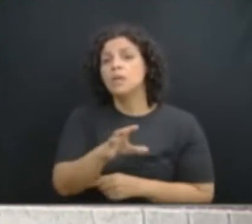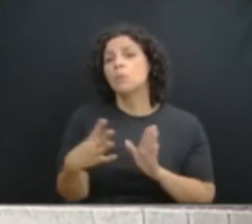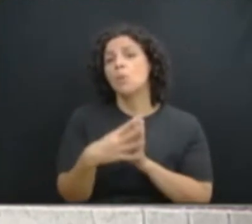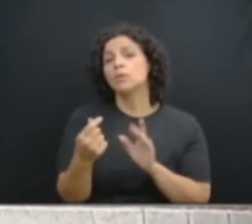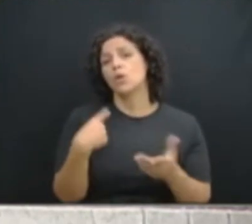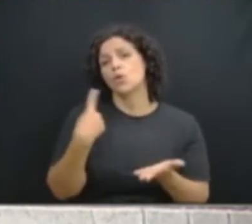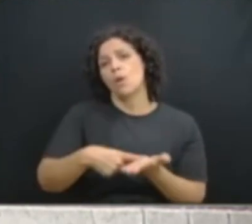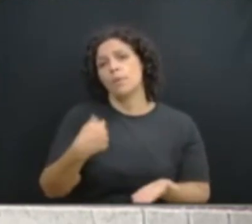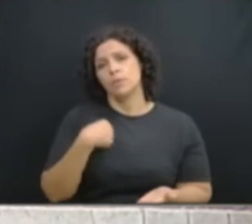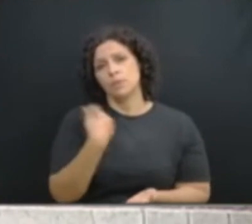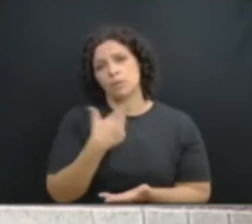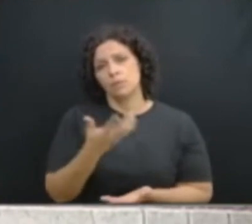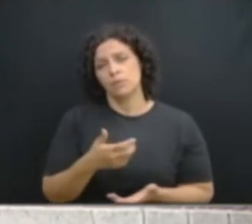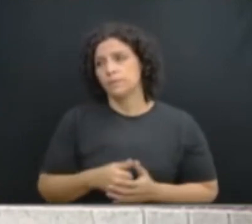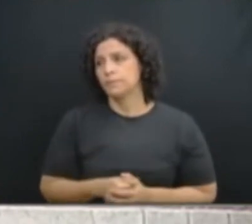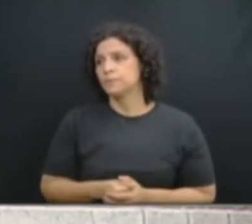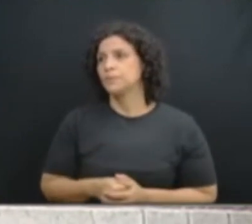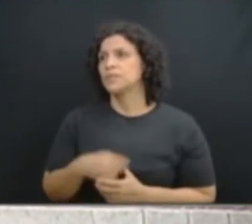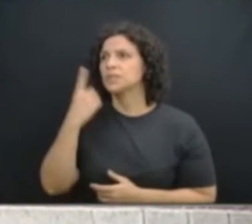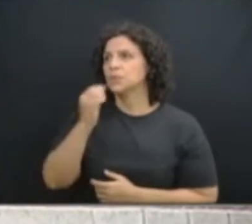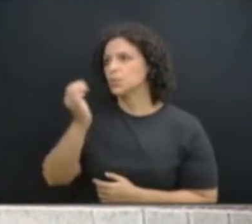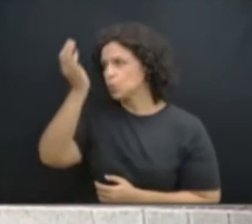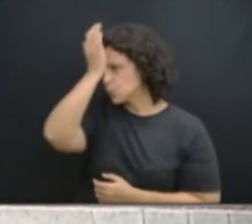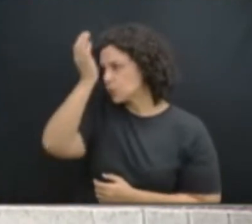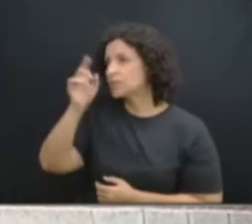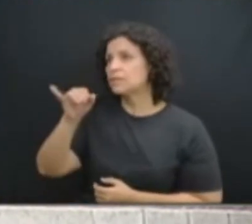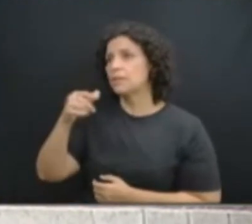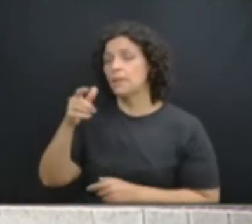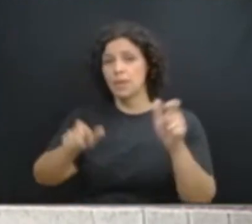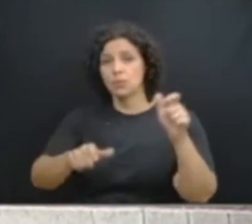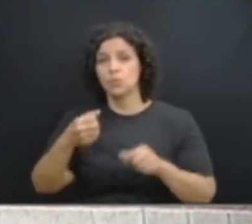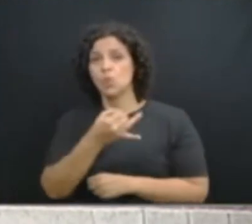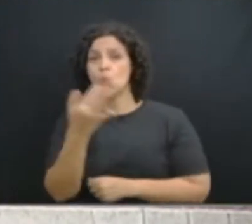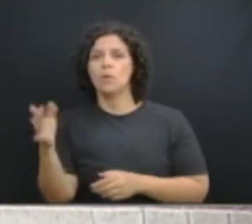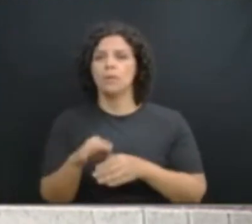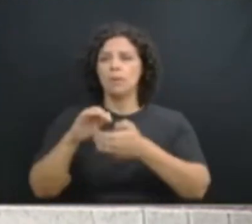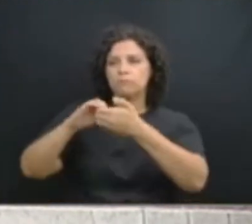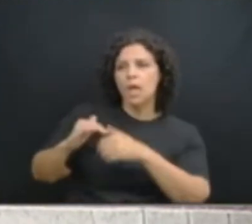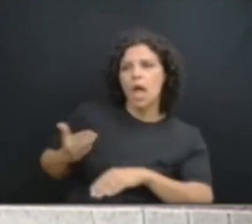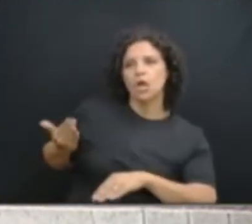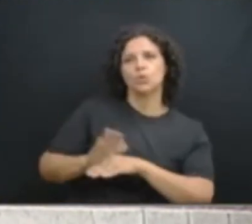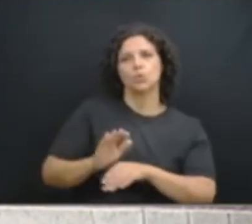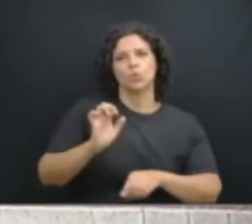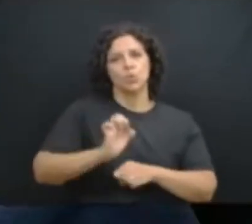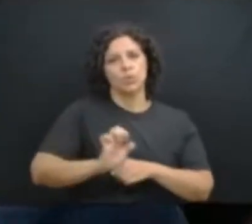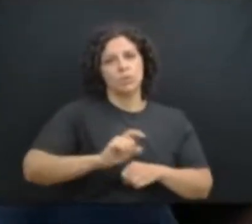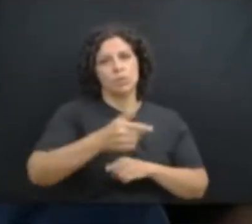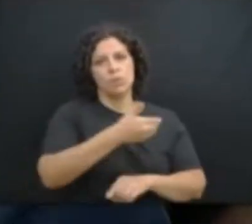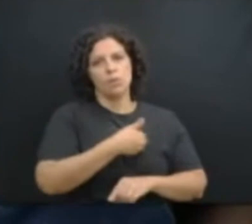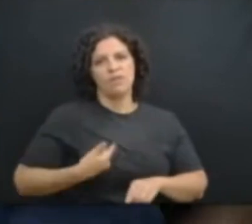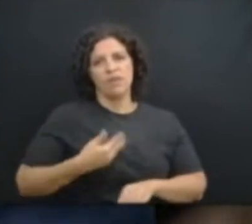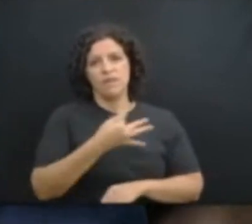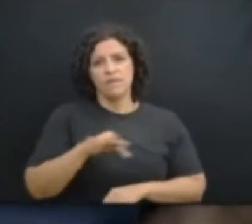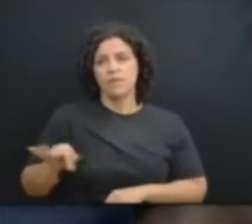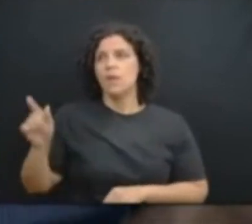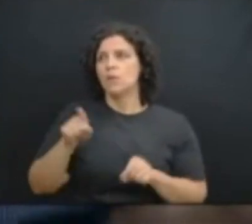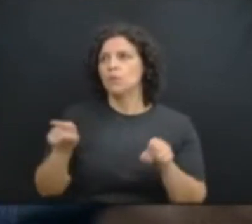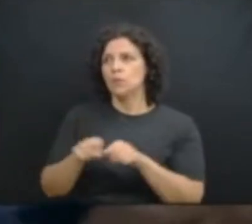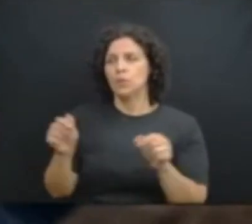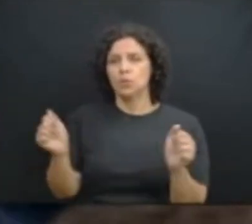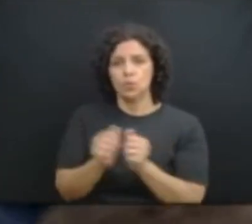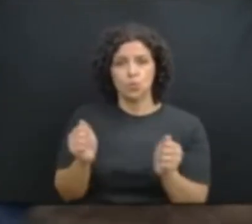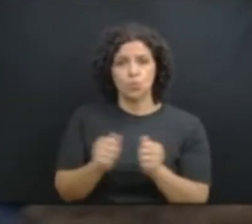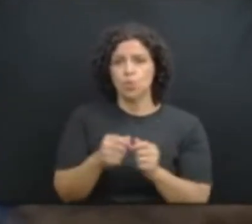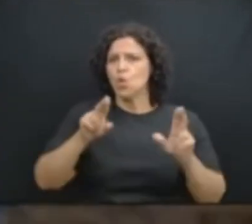nosso compromisso. E deputado Hussen, se alguém estendeu a mão para o Estado, foi o governo federal, foi minha pessoa. Eu nunca